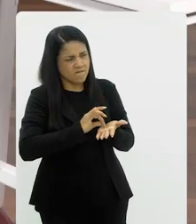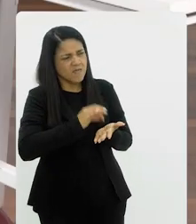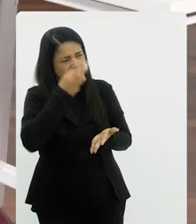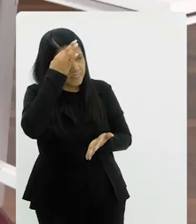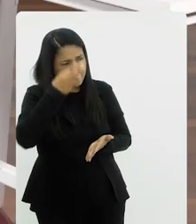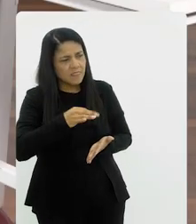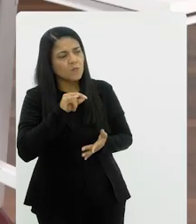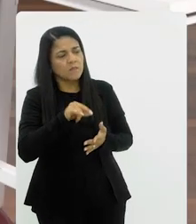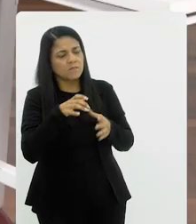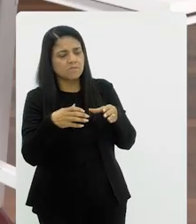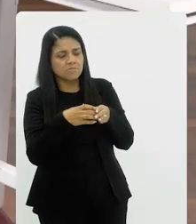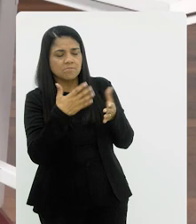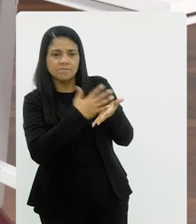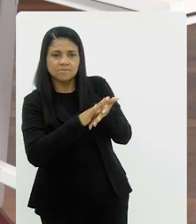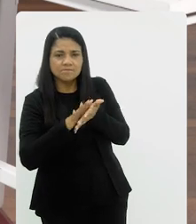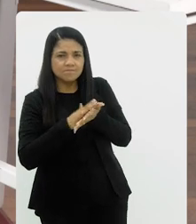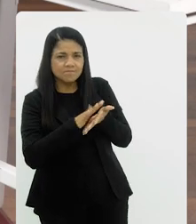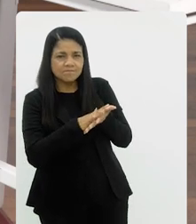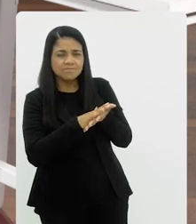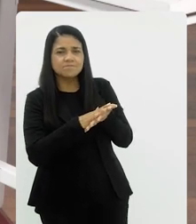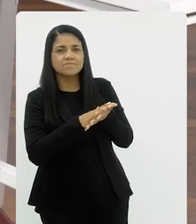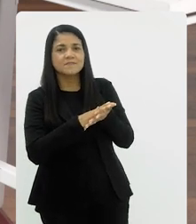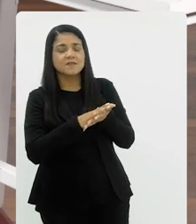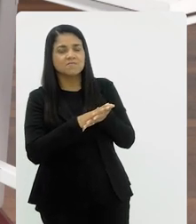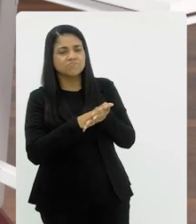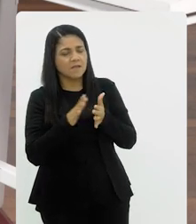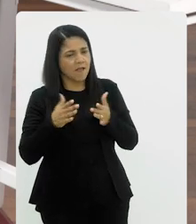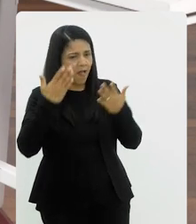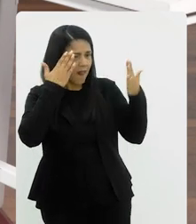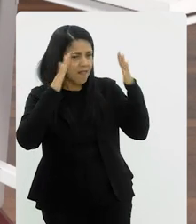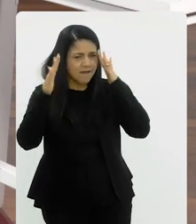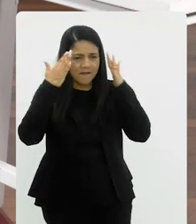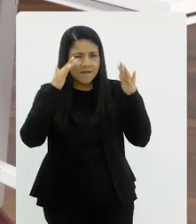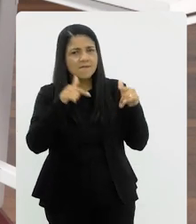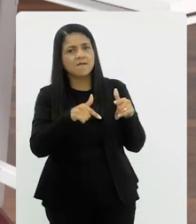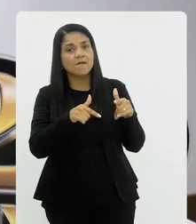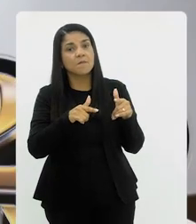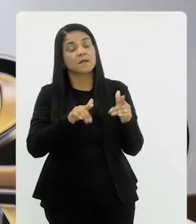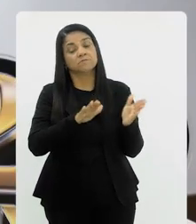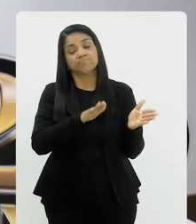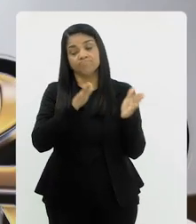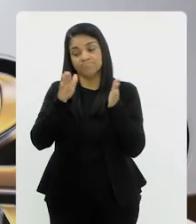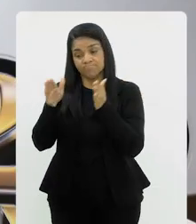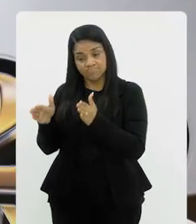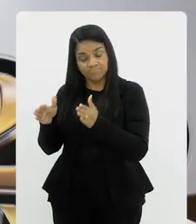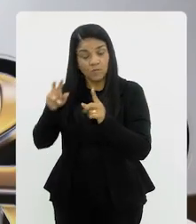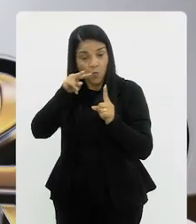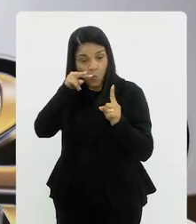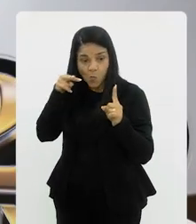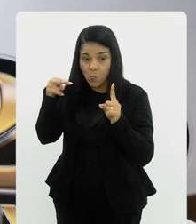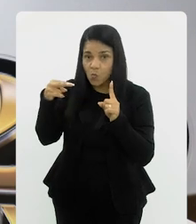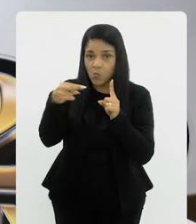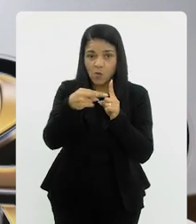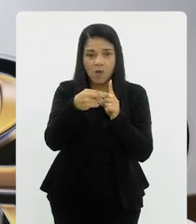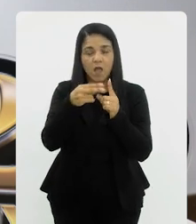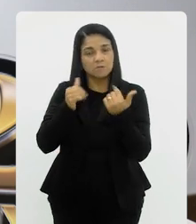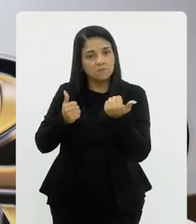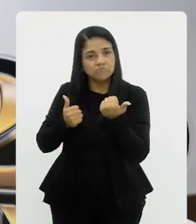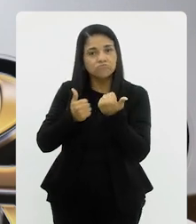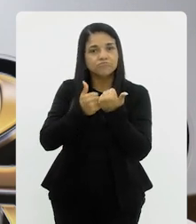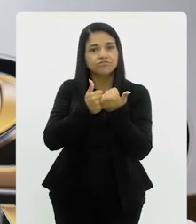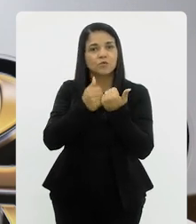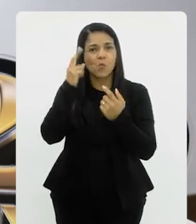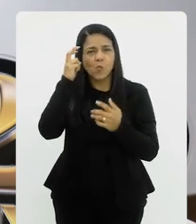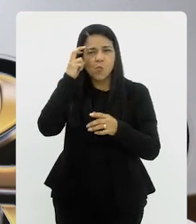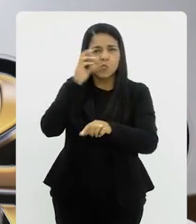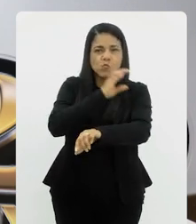escola de samba tem o lado da alegria, da descontração. Mas, certamente, o olhar dele é o olhar